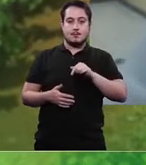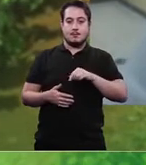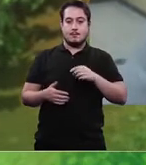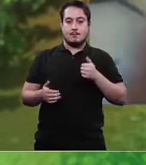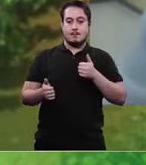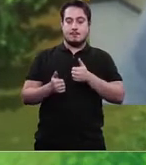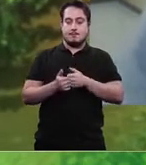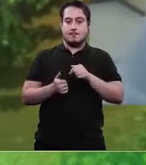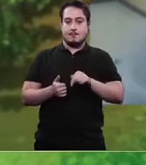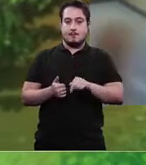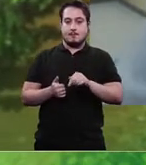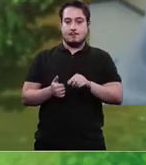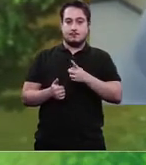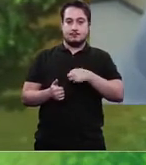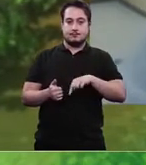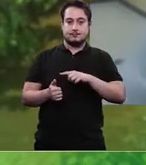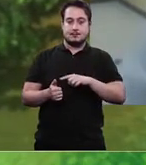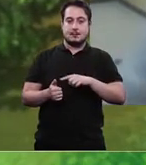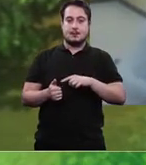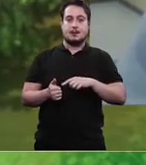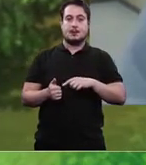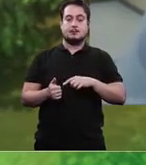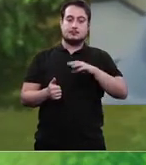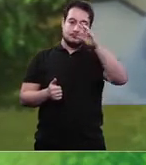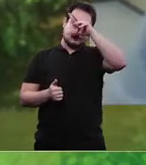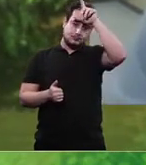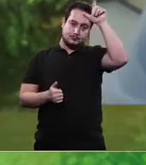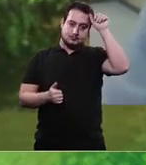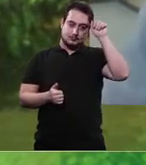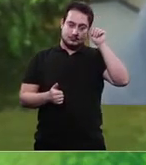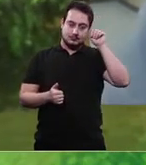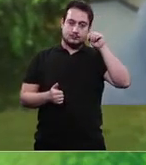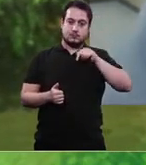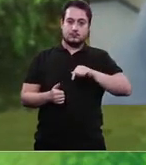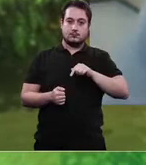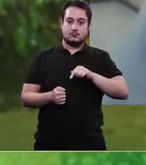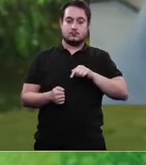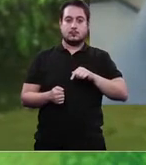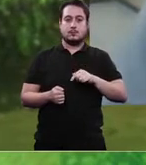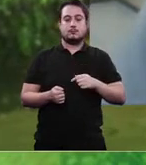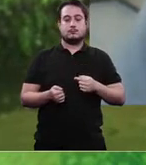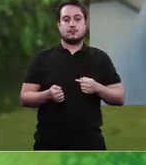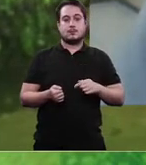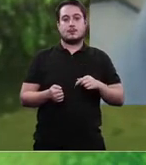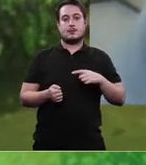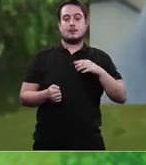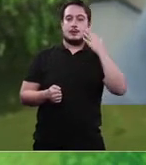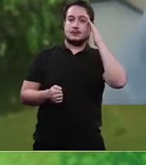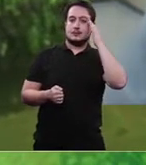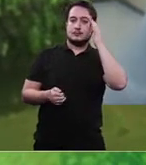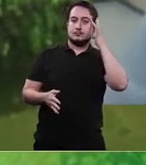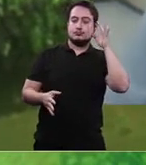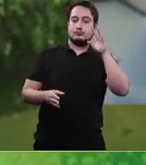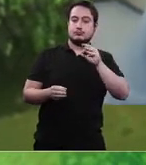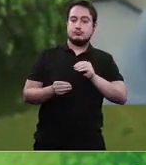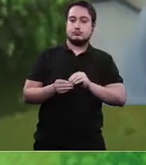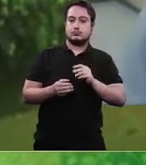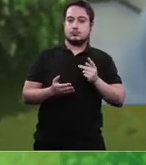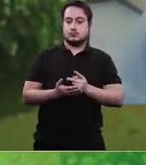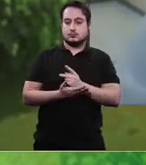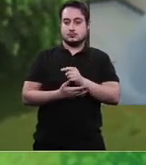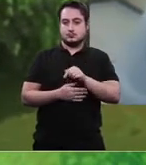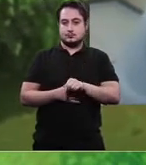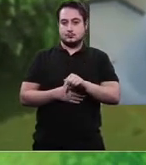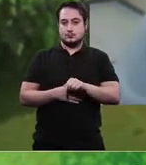perto, pisar na terra amazônica, entender o que está acontecendo na